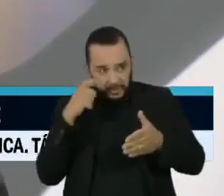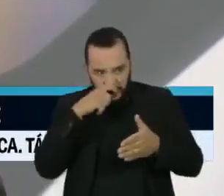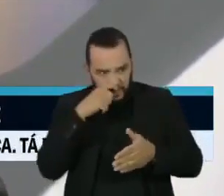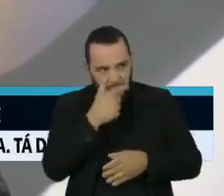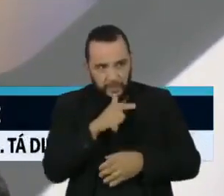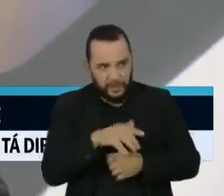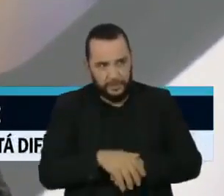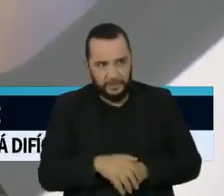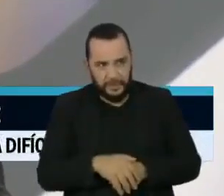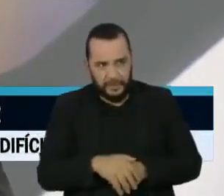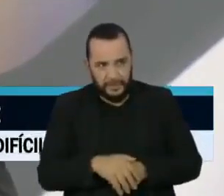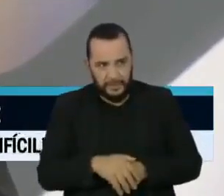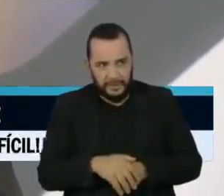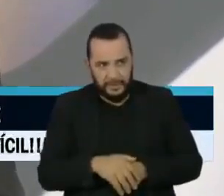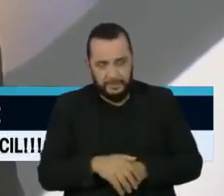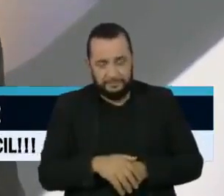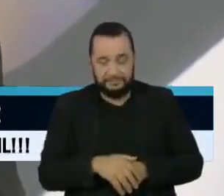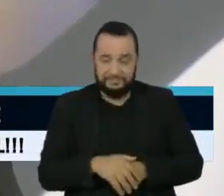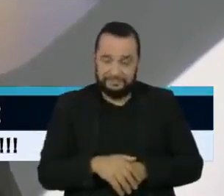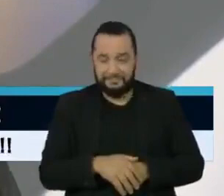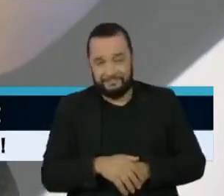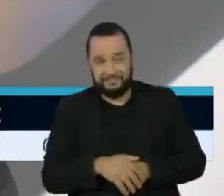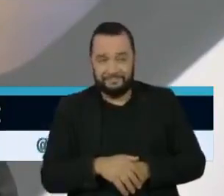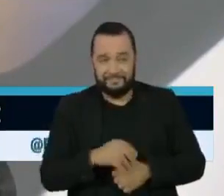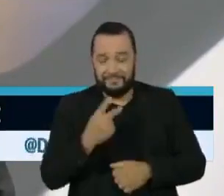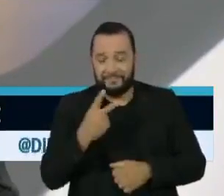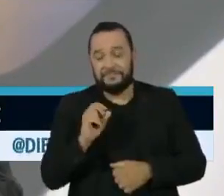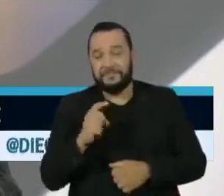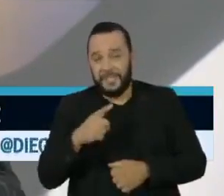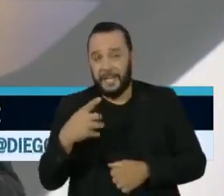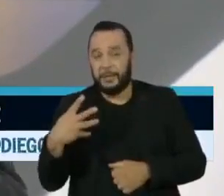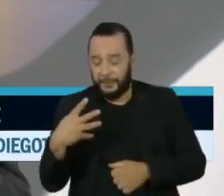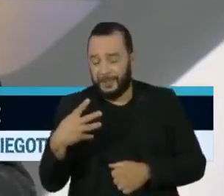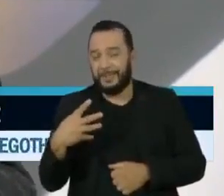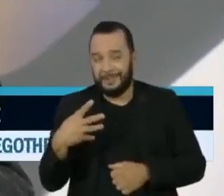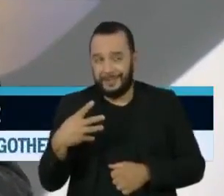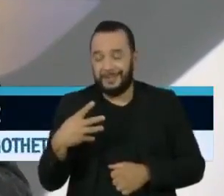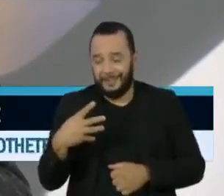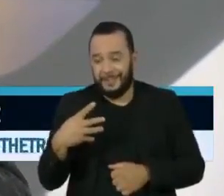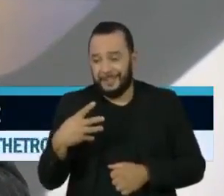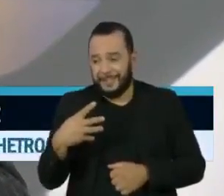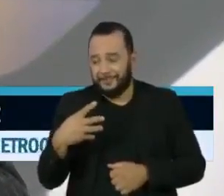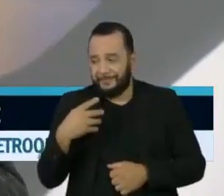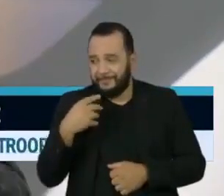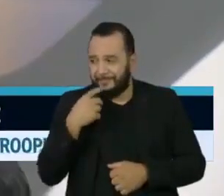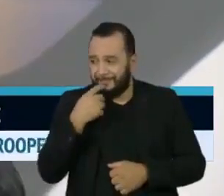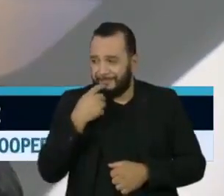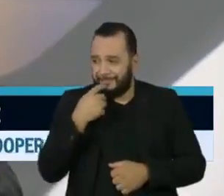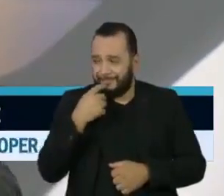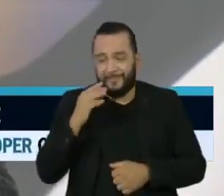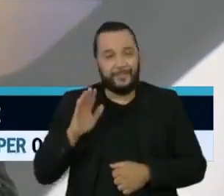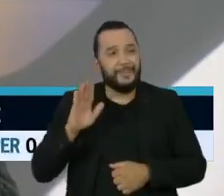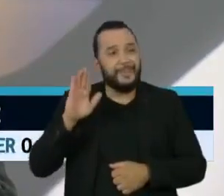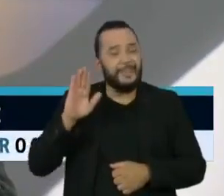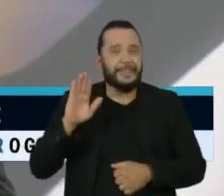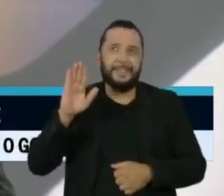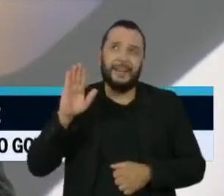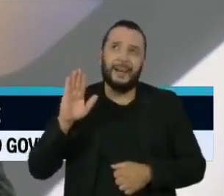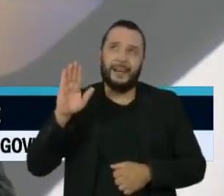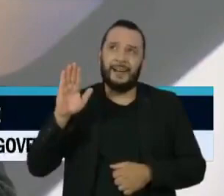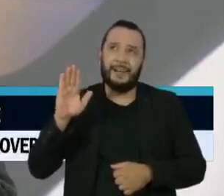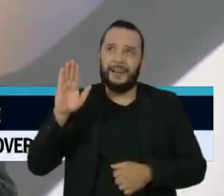eleição. Estou aqui puxando da cabeça, 2014, né, quando a candidata, né,